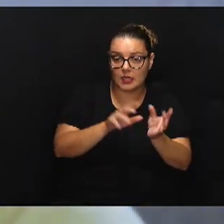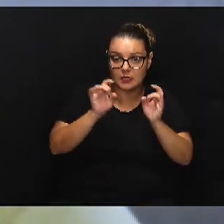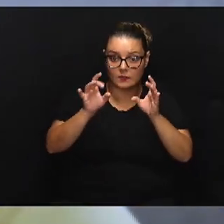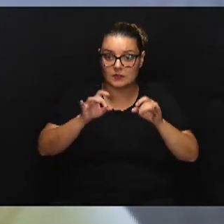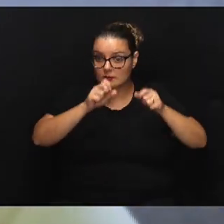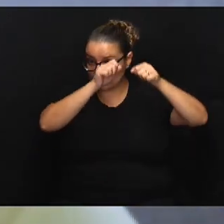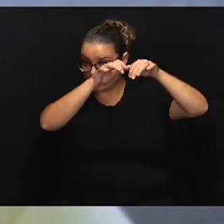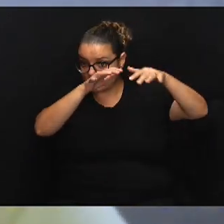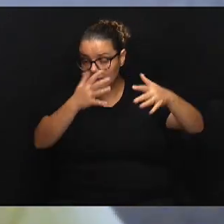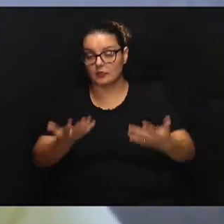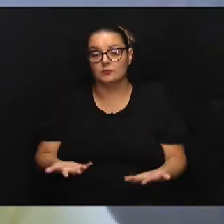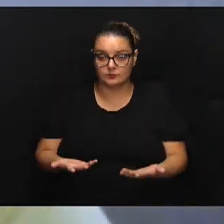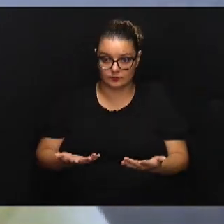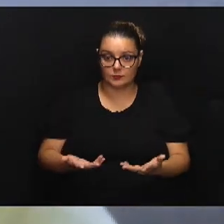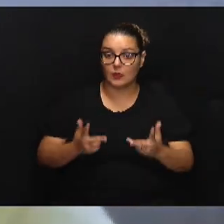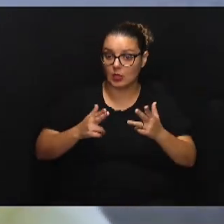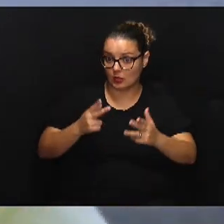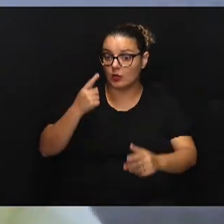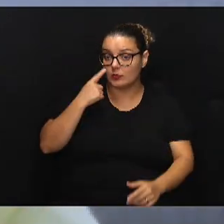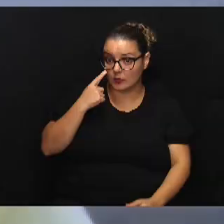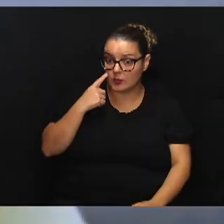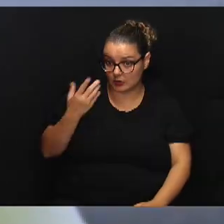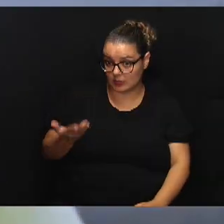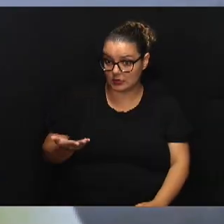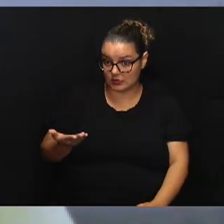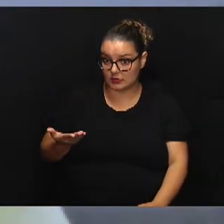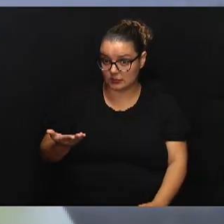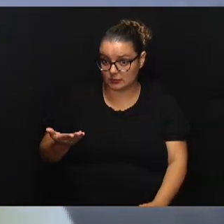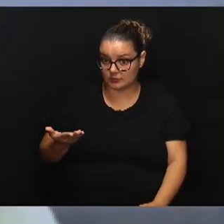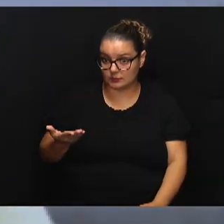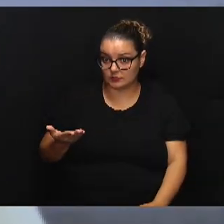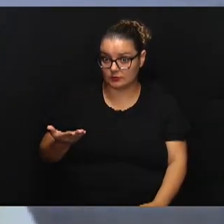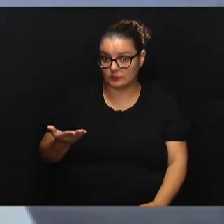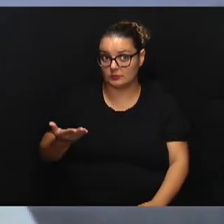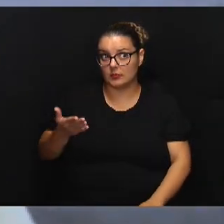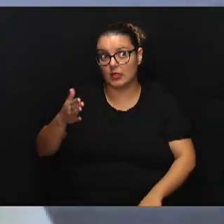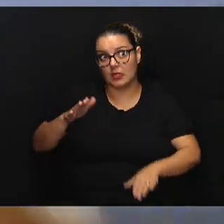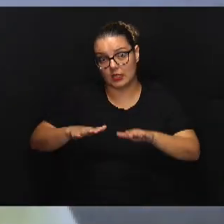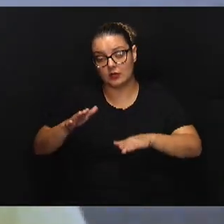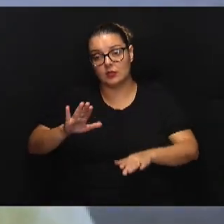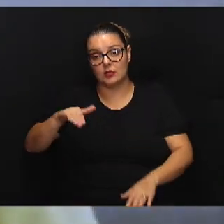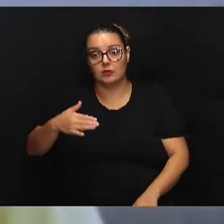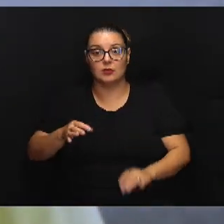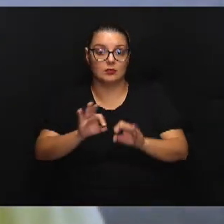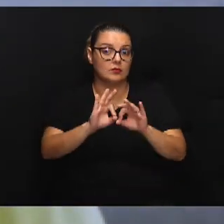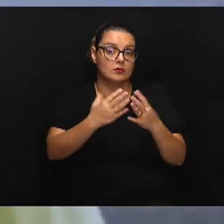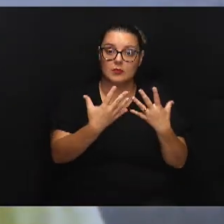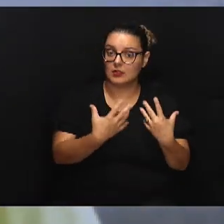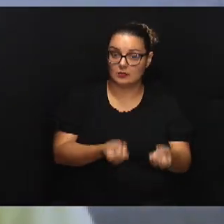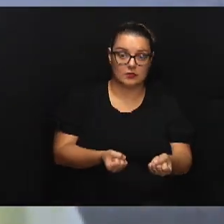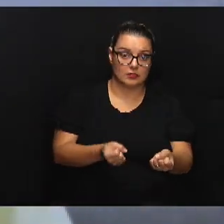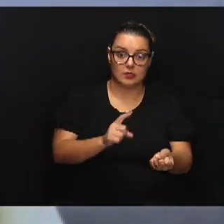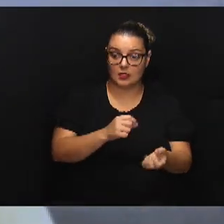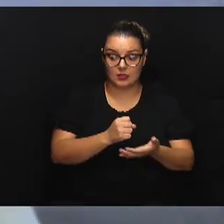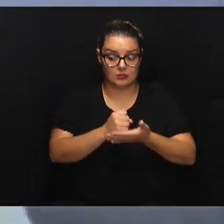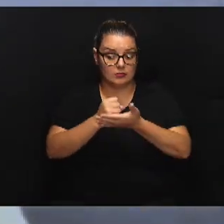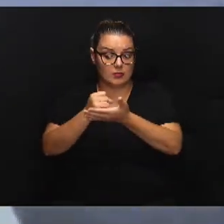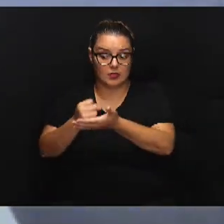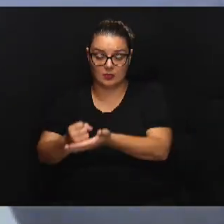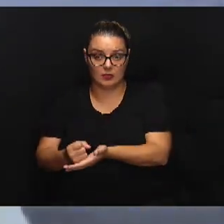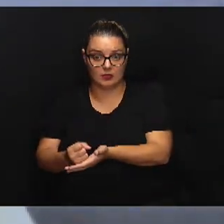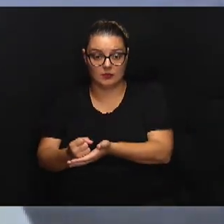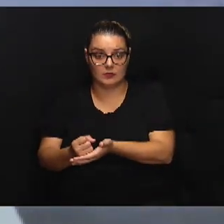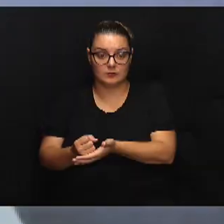autismo. Então, como você vê, e às vezes, quando a família não aceita, ela não leva. E